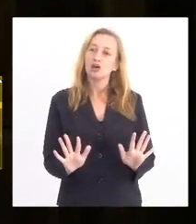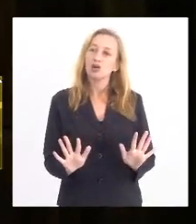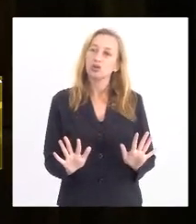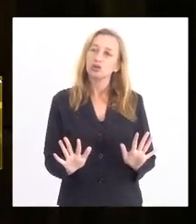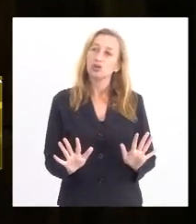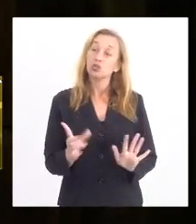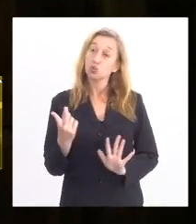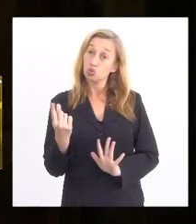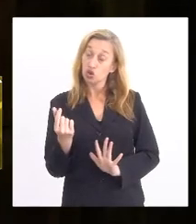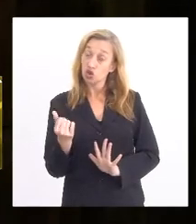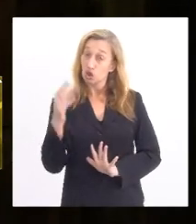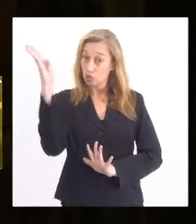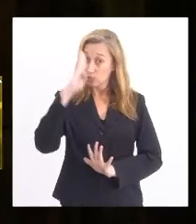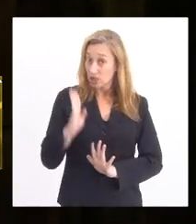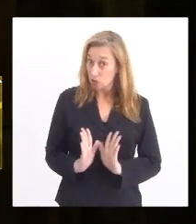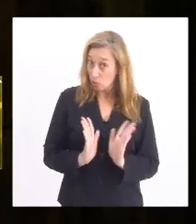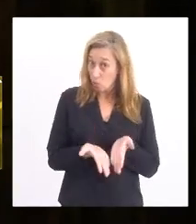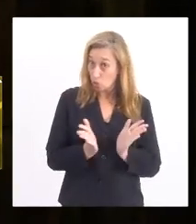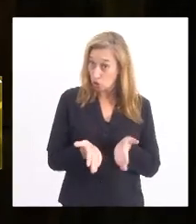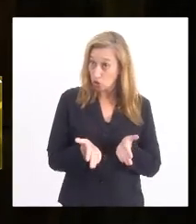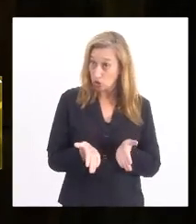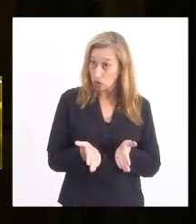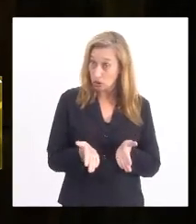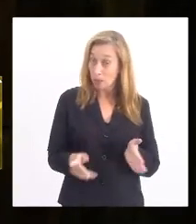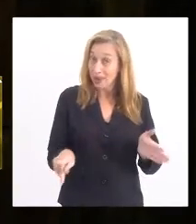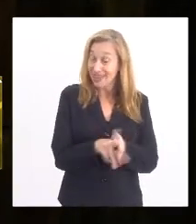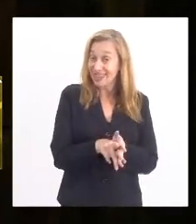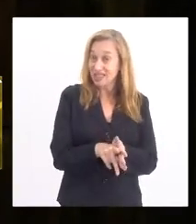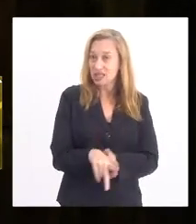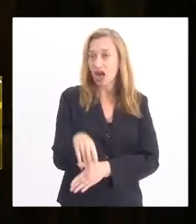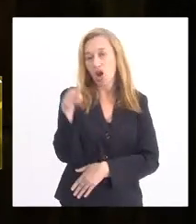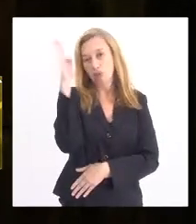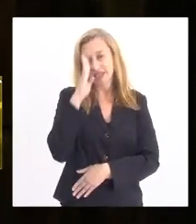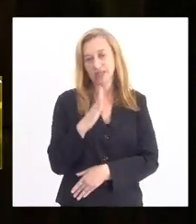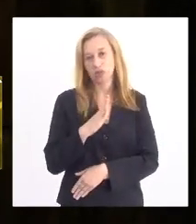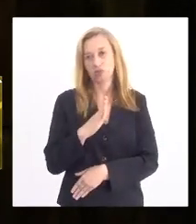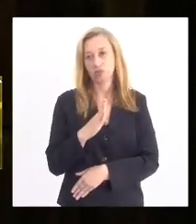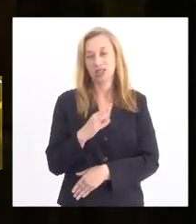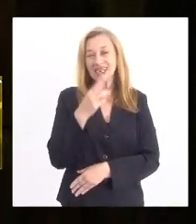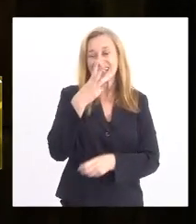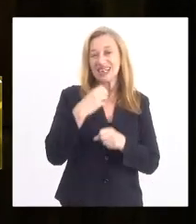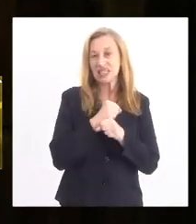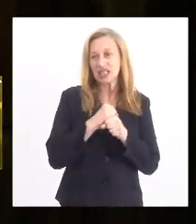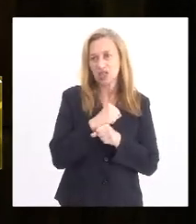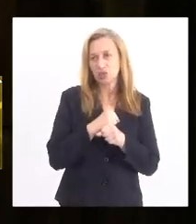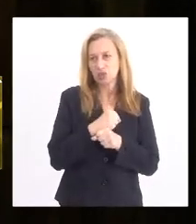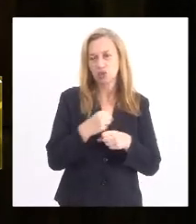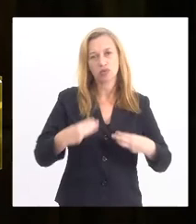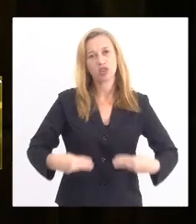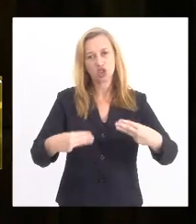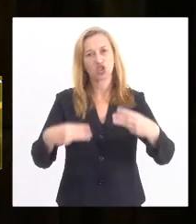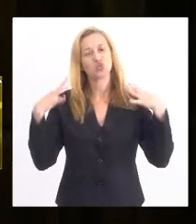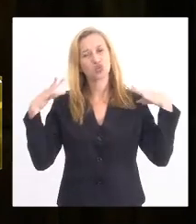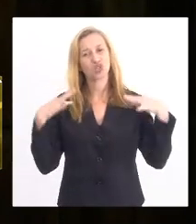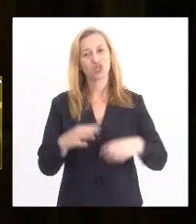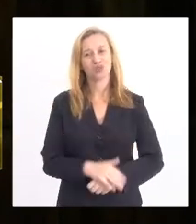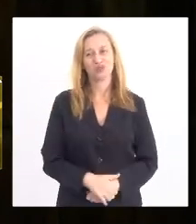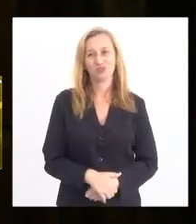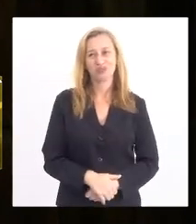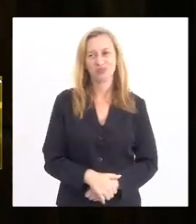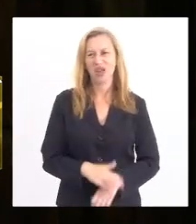e o dinheiro do Brasil hoje Fica no Brasil há três anos Ministro do Turismo